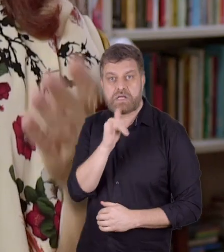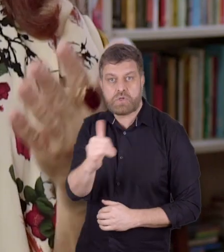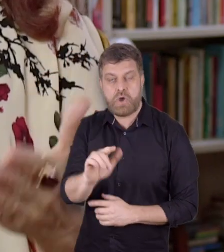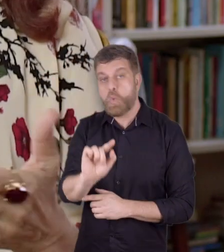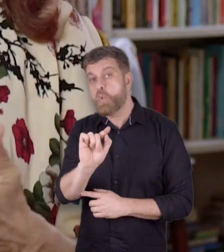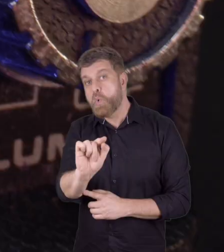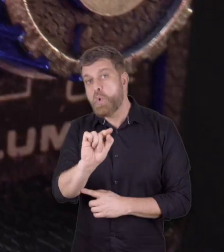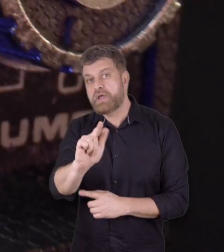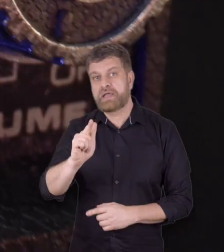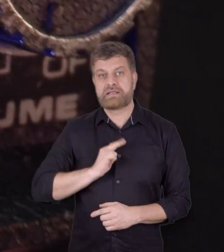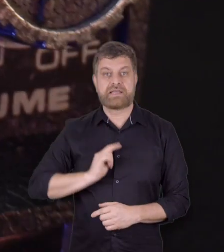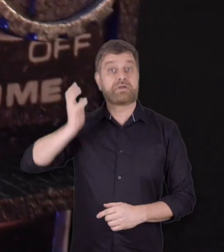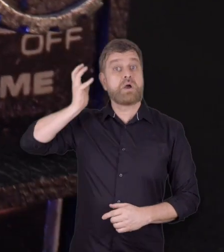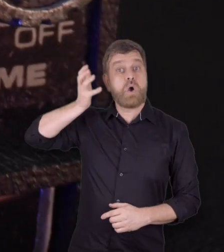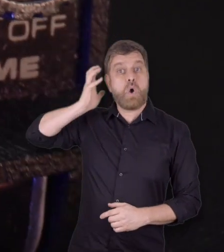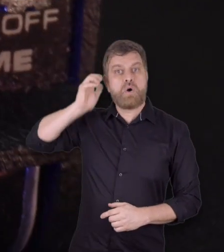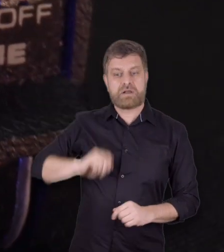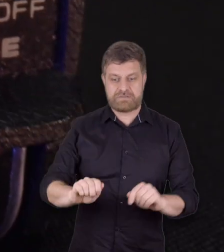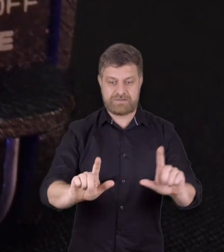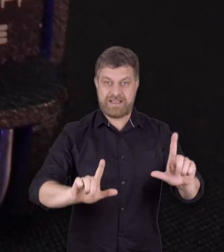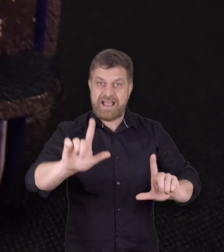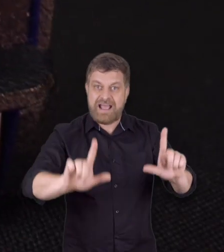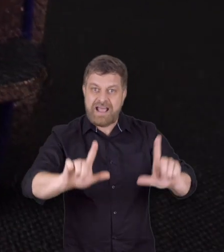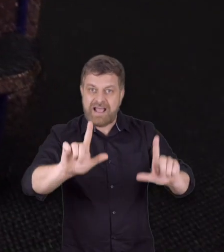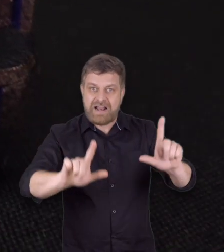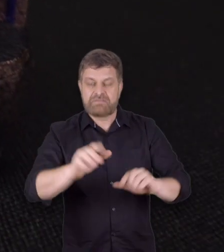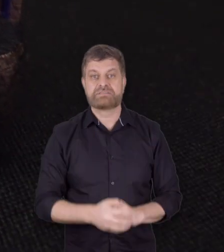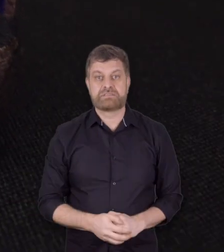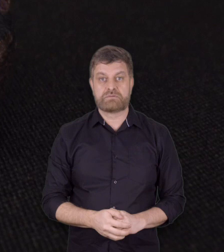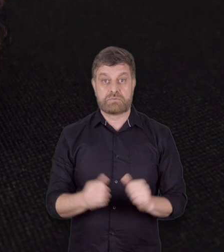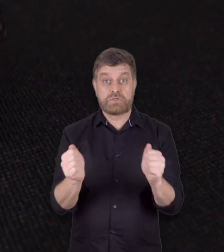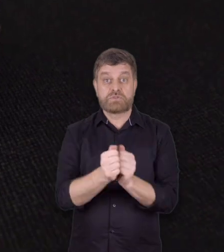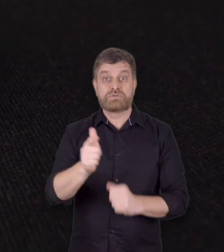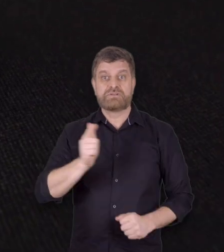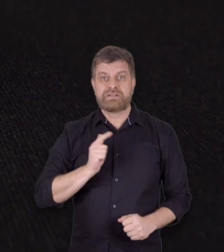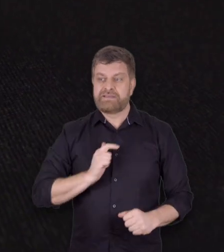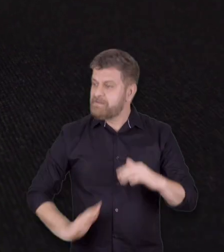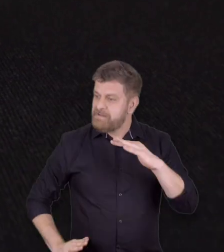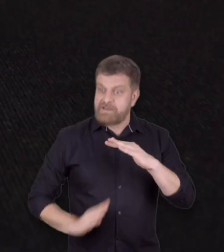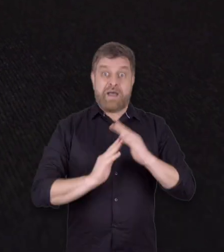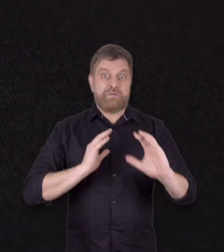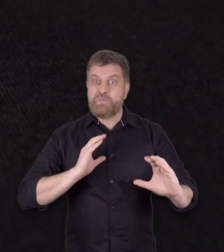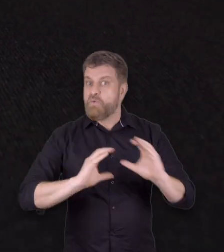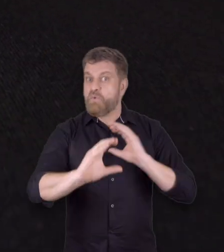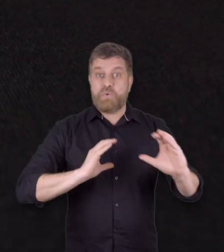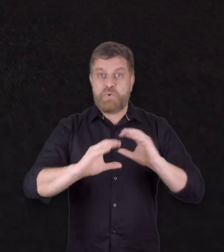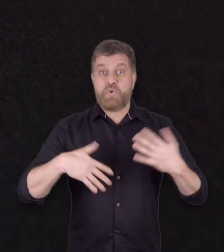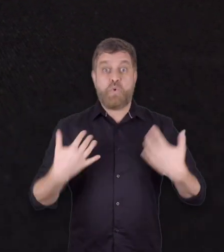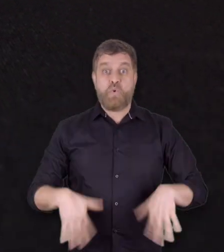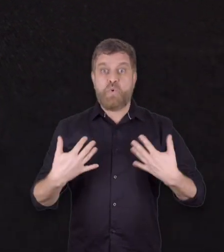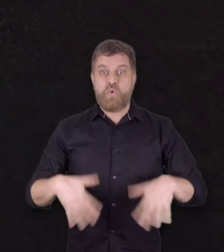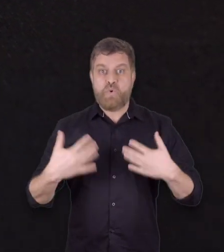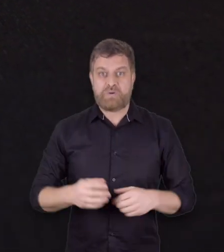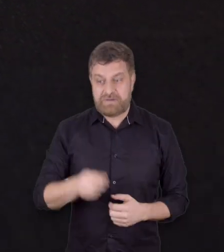eletroeletrônicas, que trouxeram o rádio e a televisão, e com eles o clímax da comunicação e